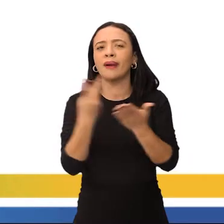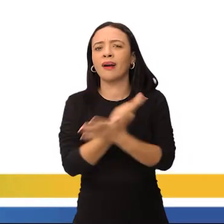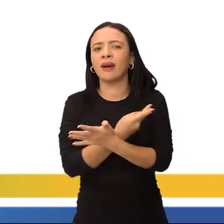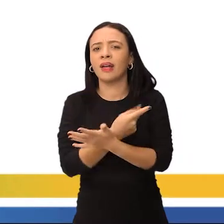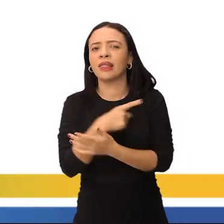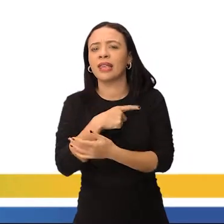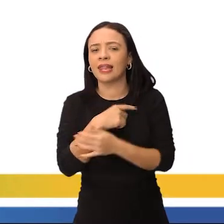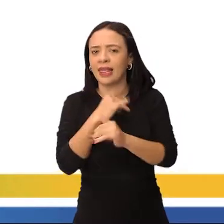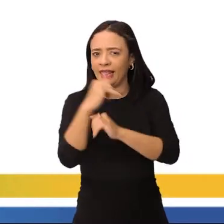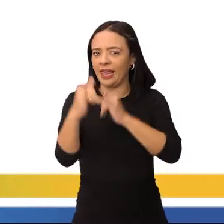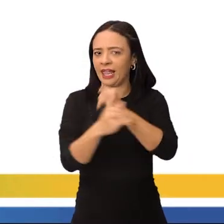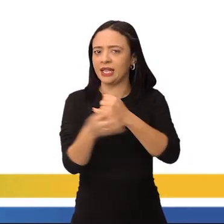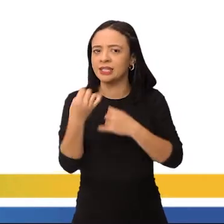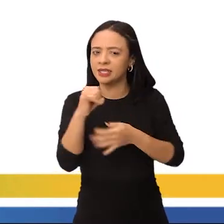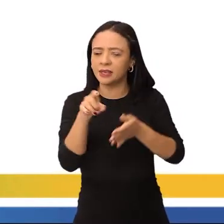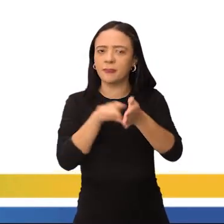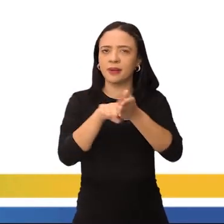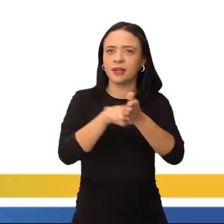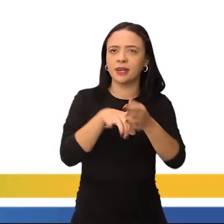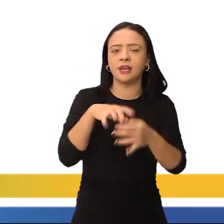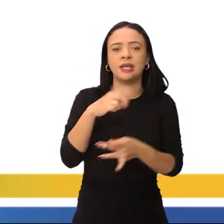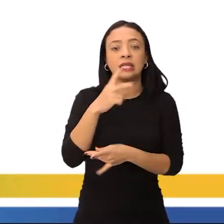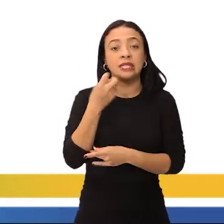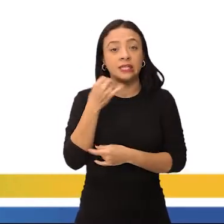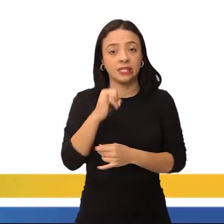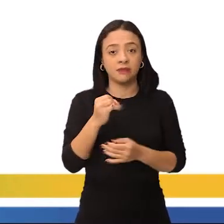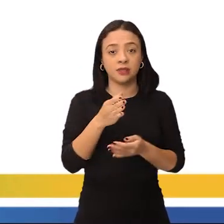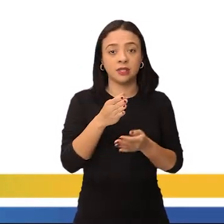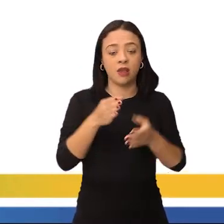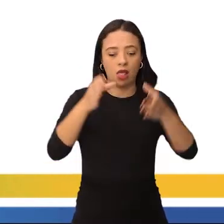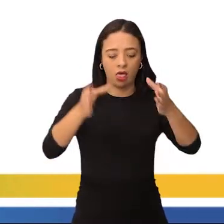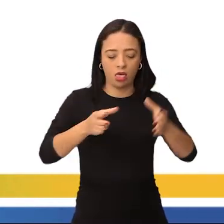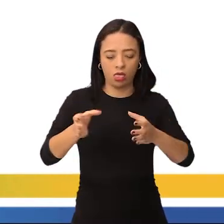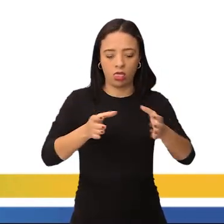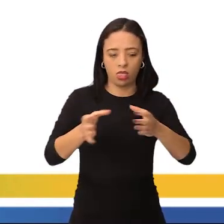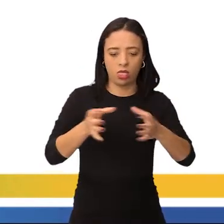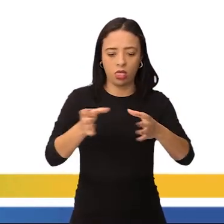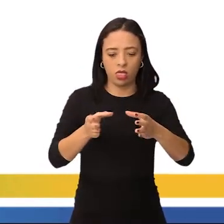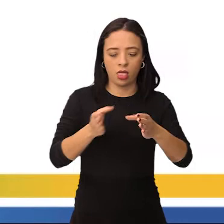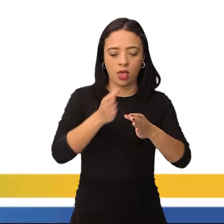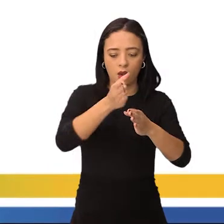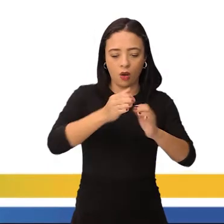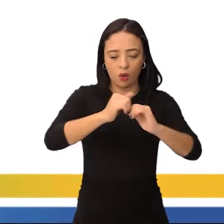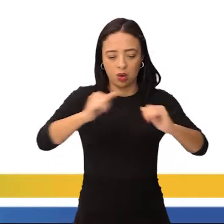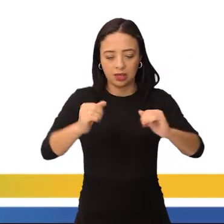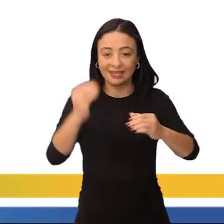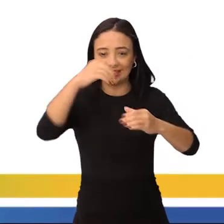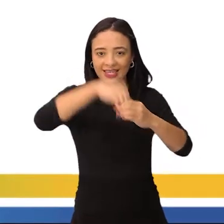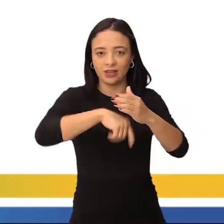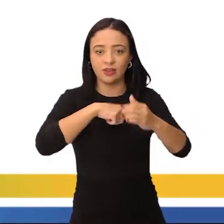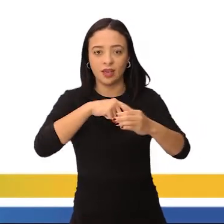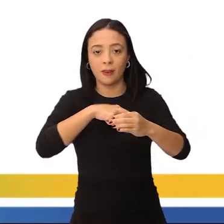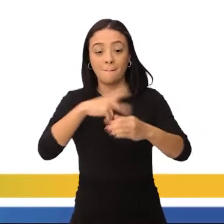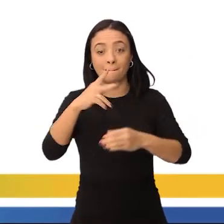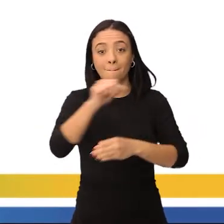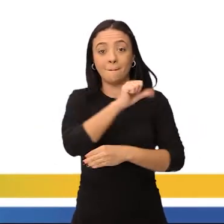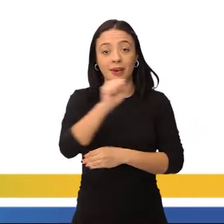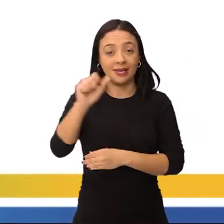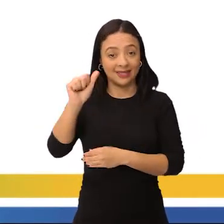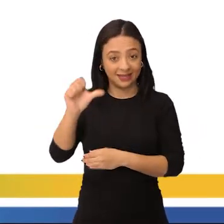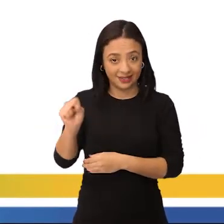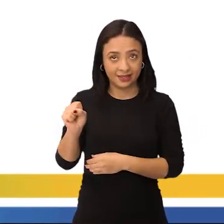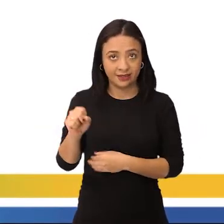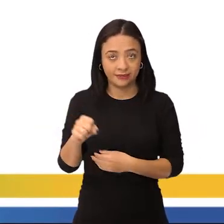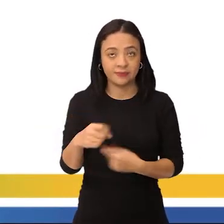passa aí na internet é um pudim hoje se você cortar uma fatia dele vai tá cheio de uva passa dentro do seu recheio então é